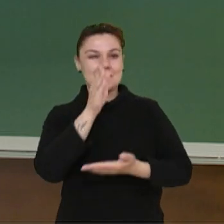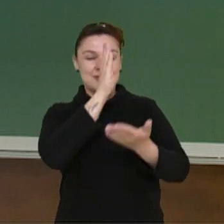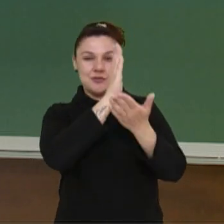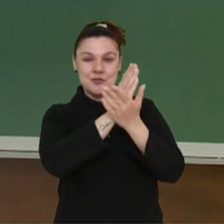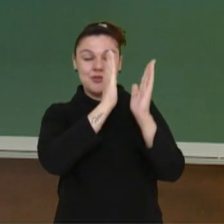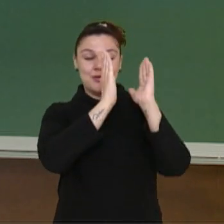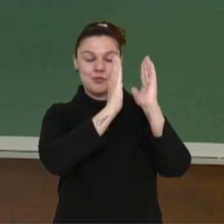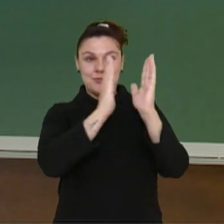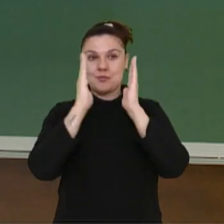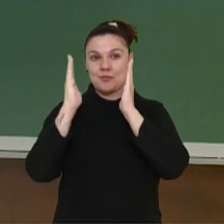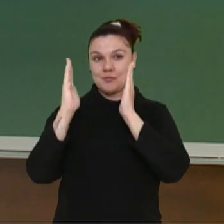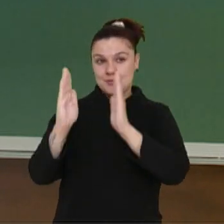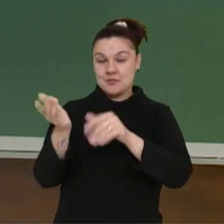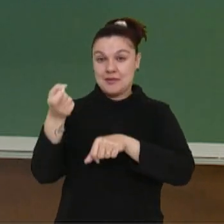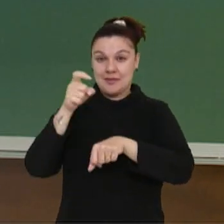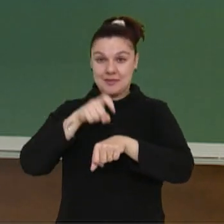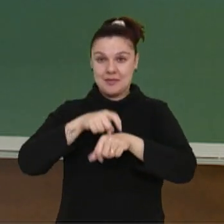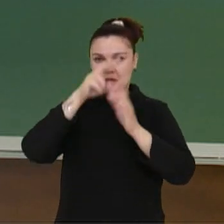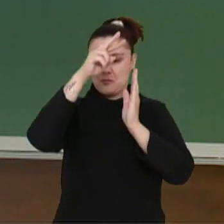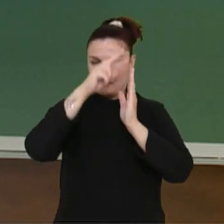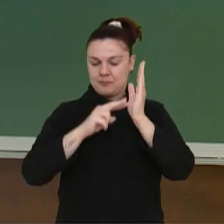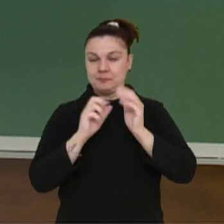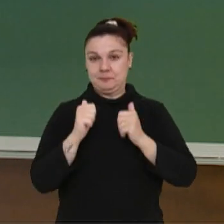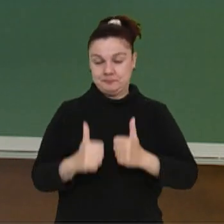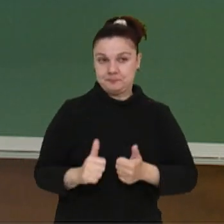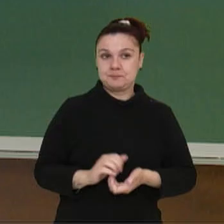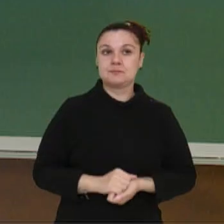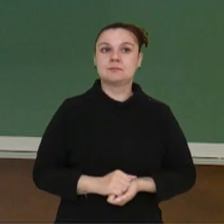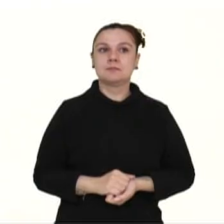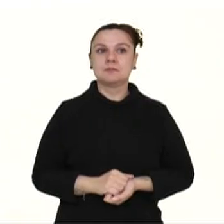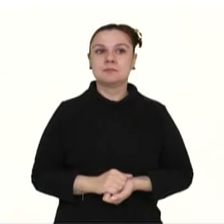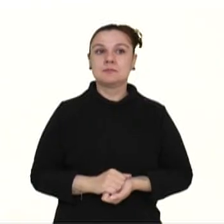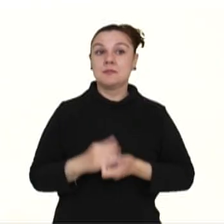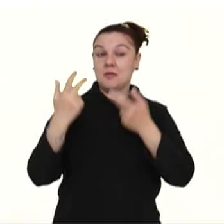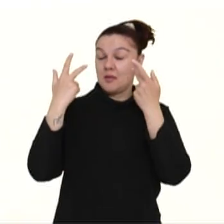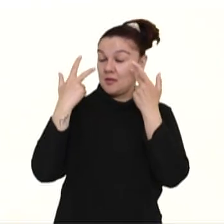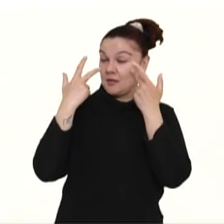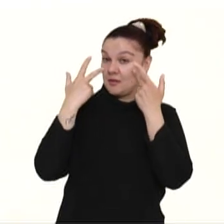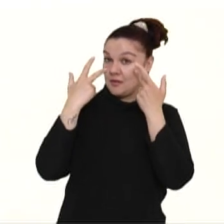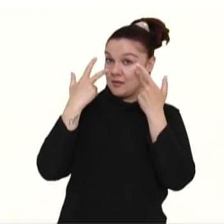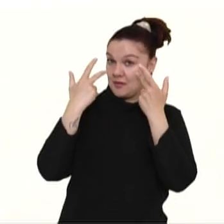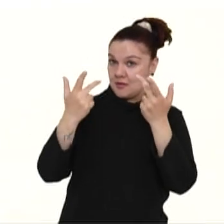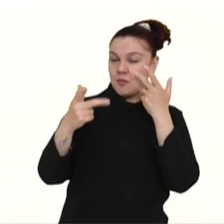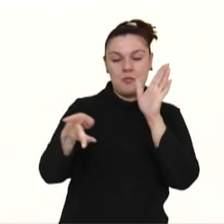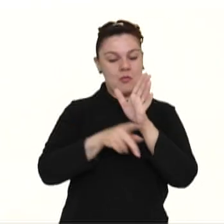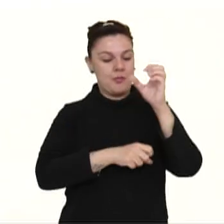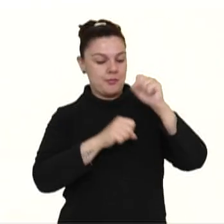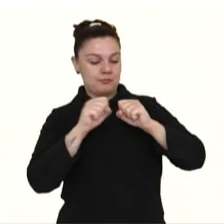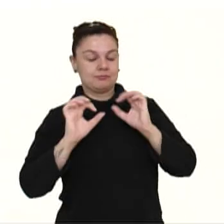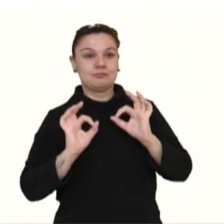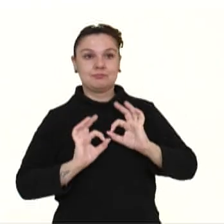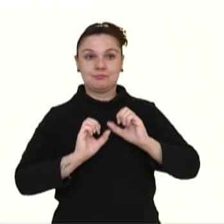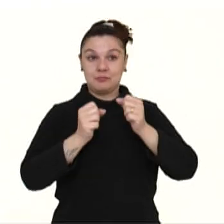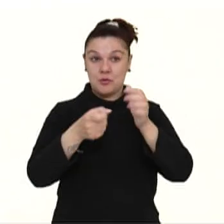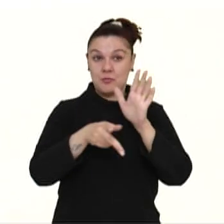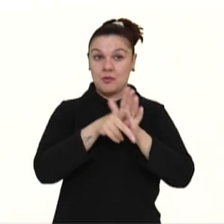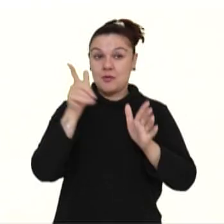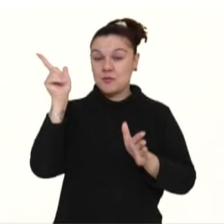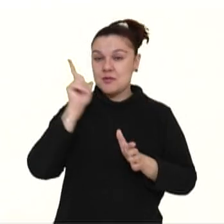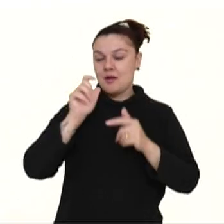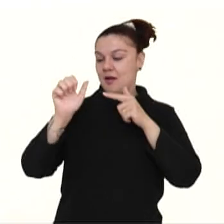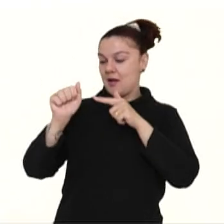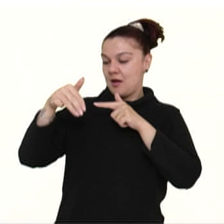duas partes, então vocês vão ter um tempinho para ler cada uma delas. Em condições industrialmente apropriadas para obter